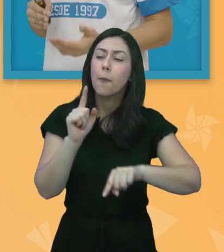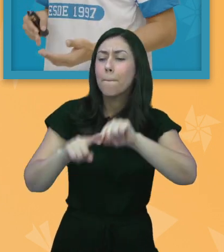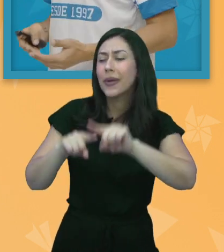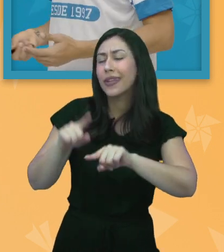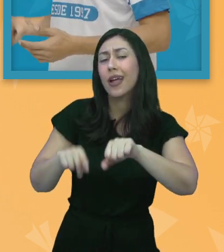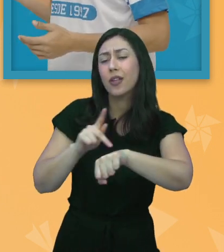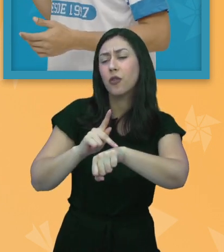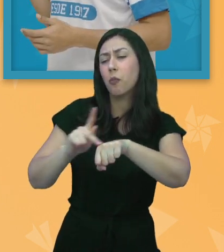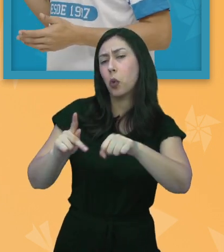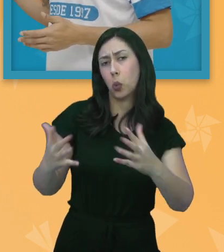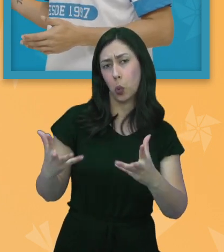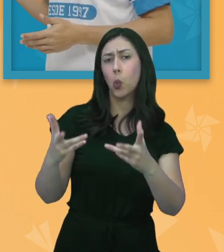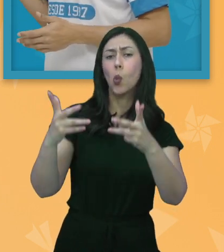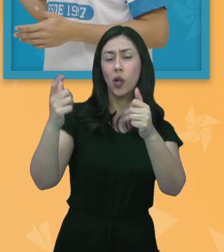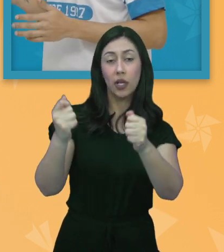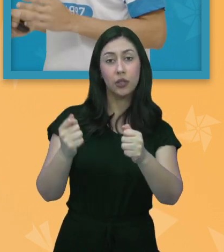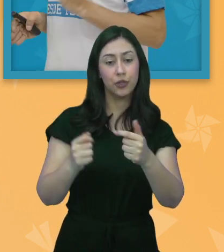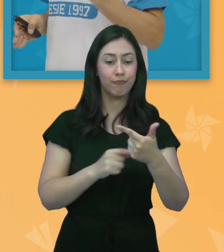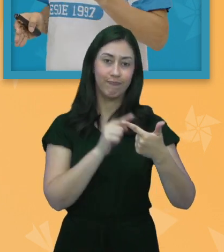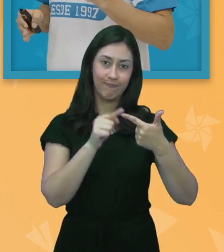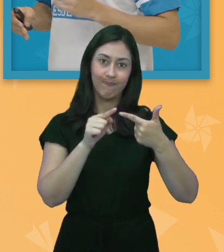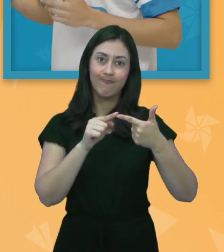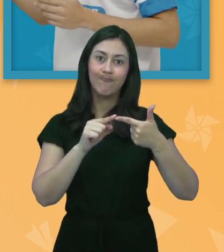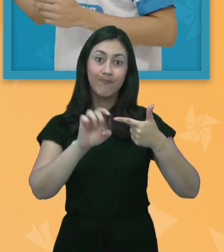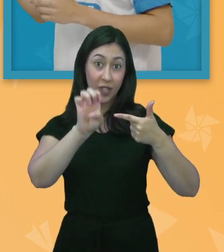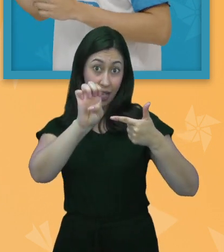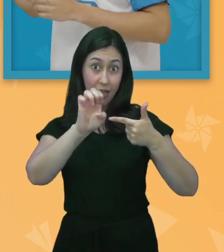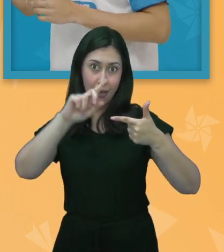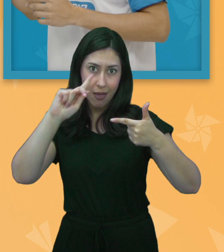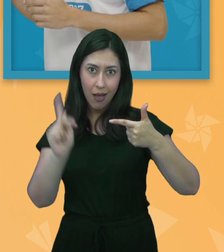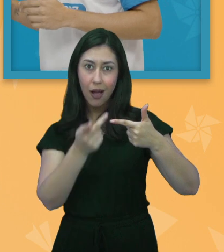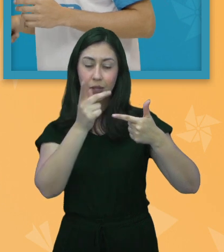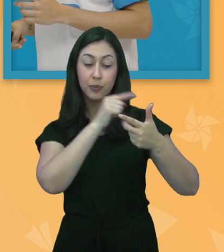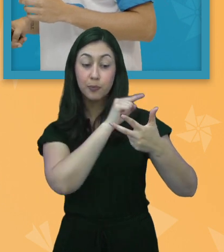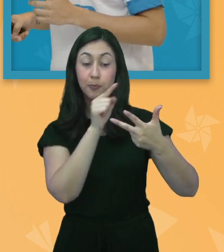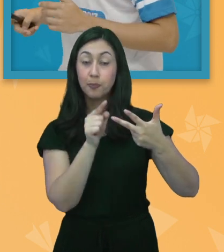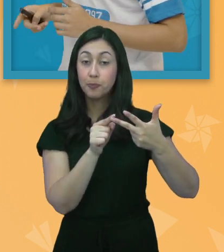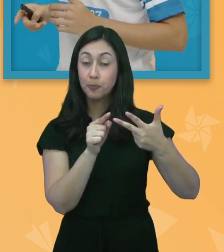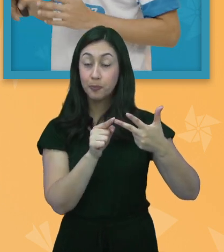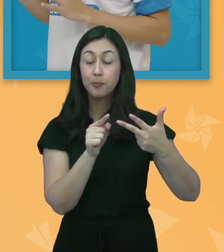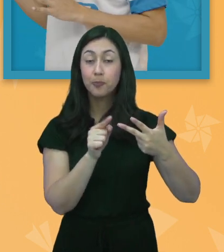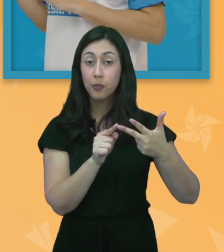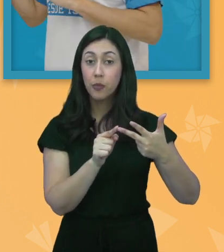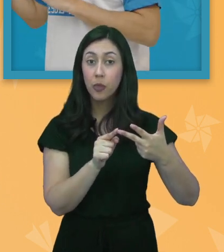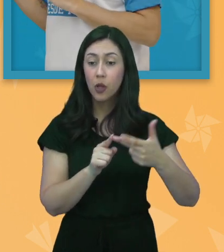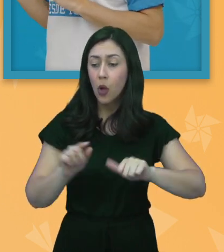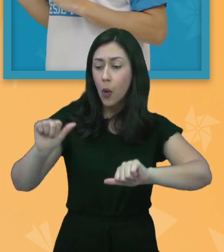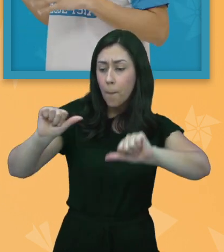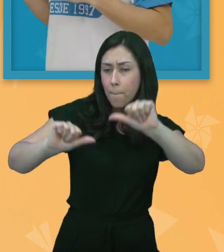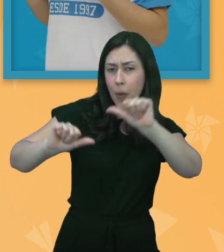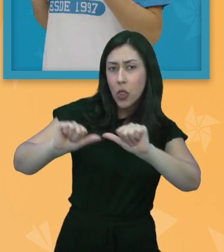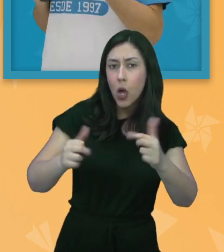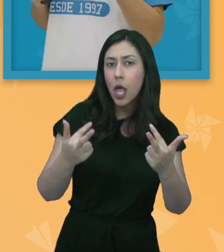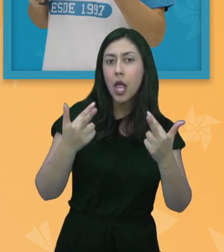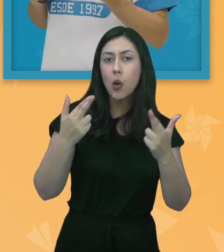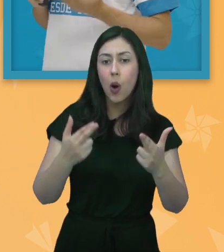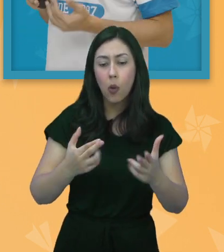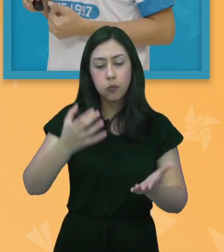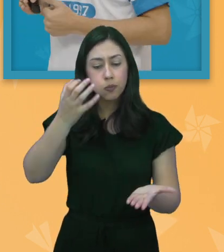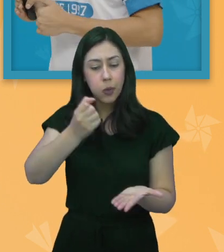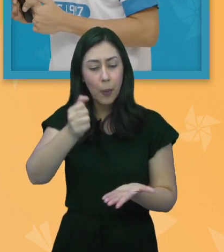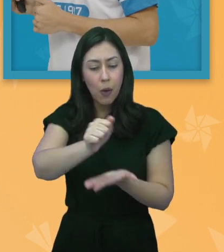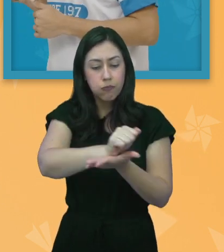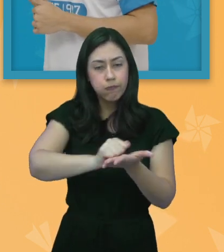melhor qualidade. Então também é errada. Já a afirmativa 3. Produtos químicos, como